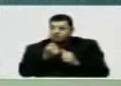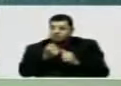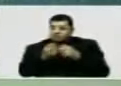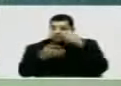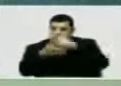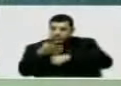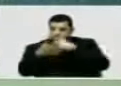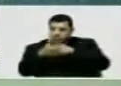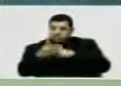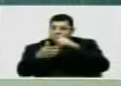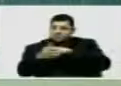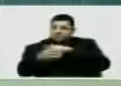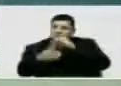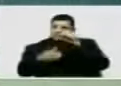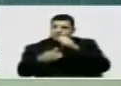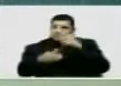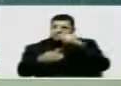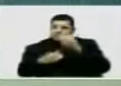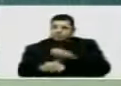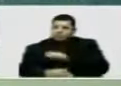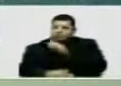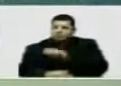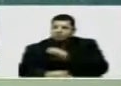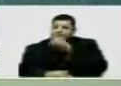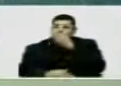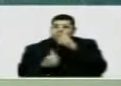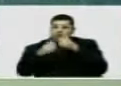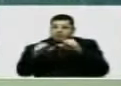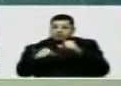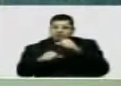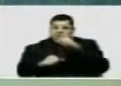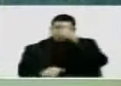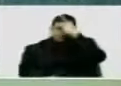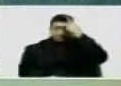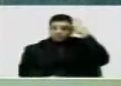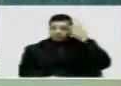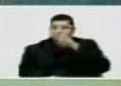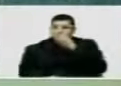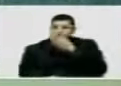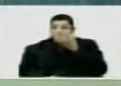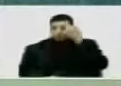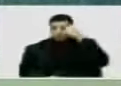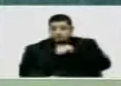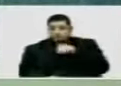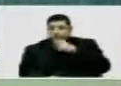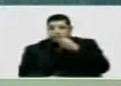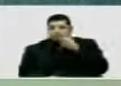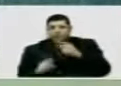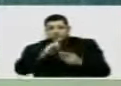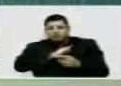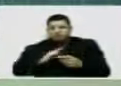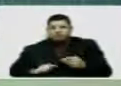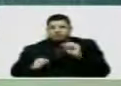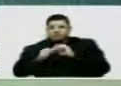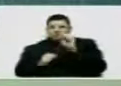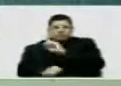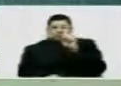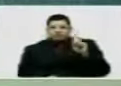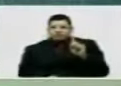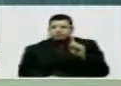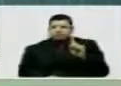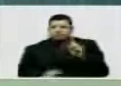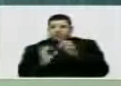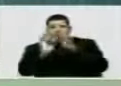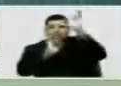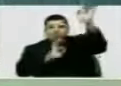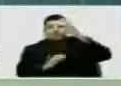uma luta que tem a ver com a sobrevivência e o bem-estar do nosso povo. Não sou eu que vou dizer ao governador o que fazer, deputado Luiz